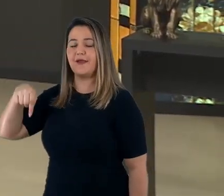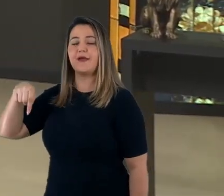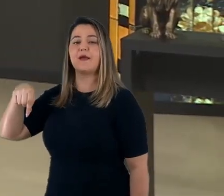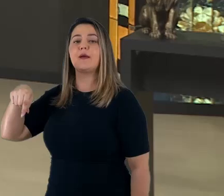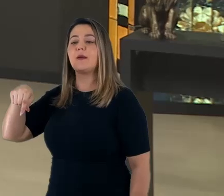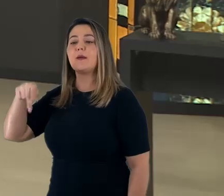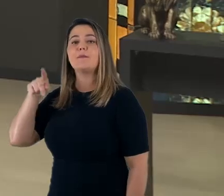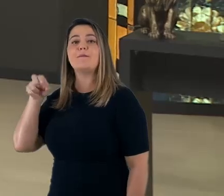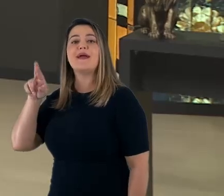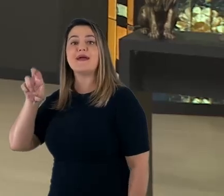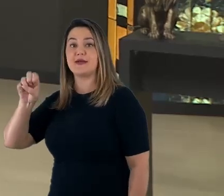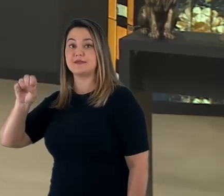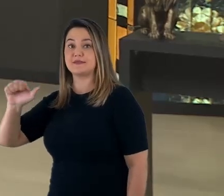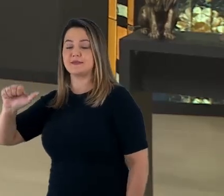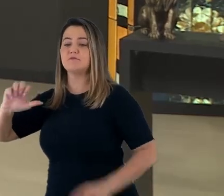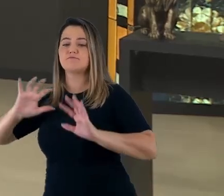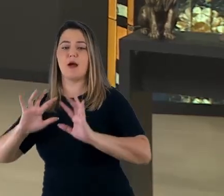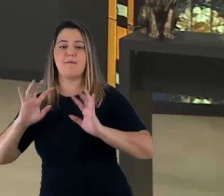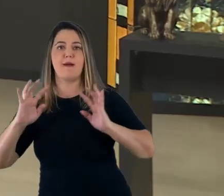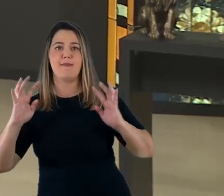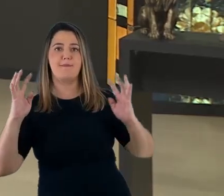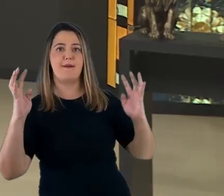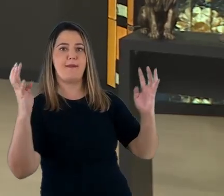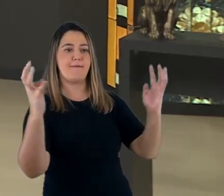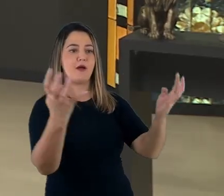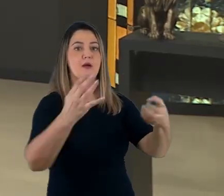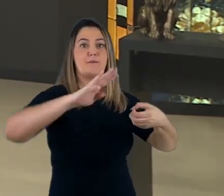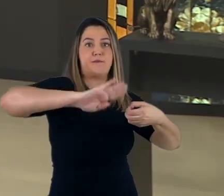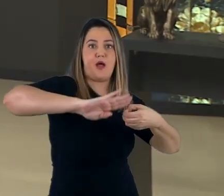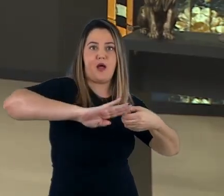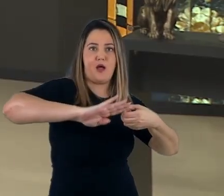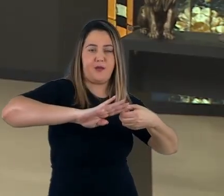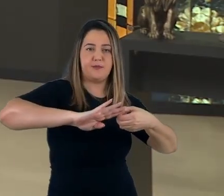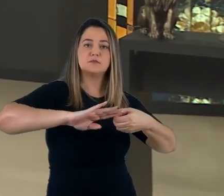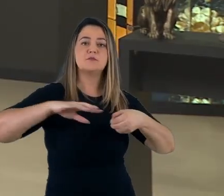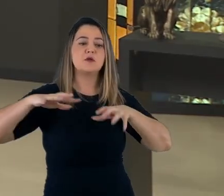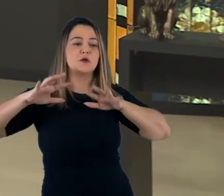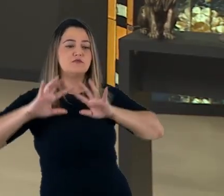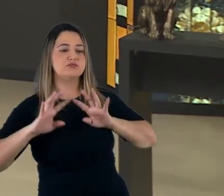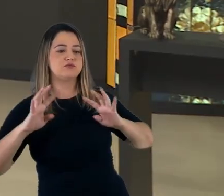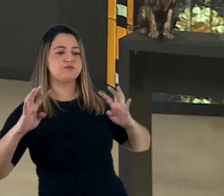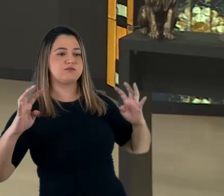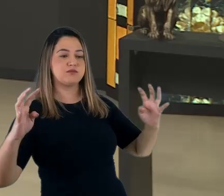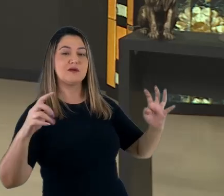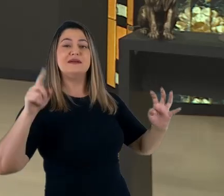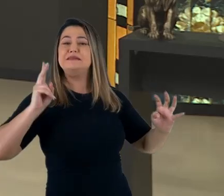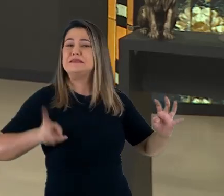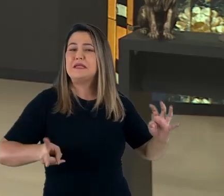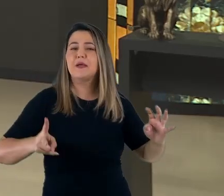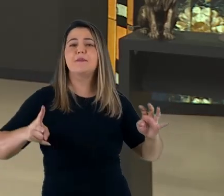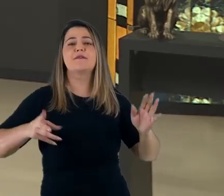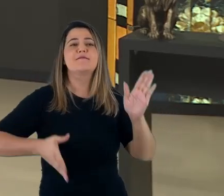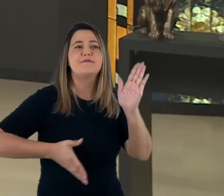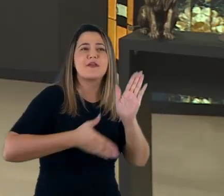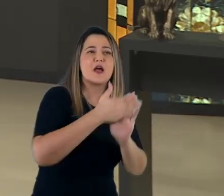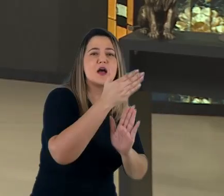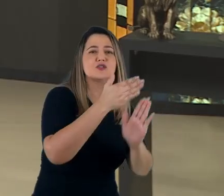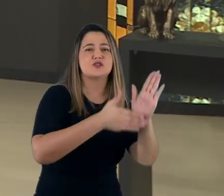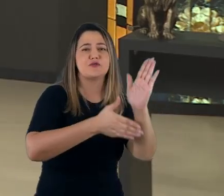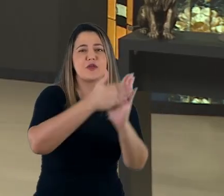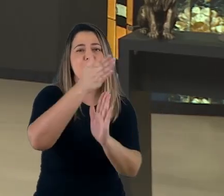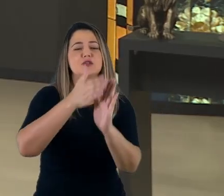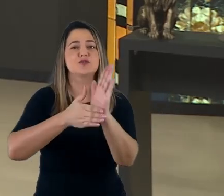Nabonido estava no oásis em Temã e que ele ficava sempre viajando e que ele havia passado vários